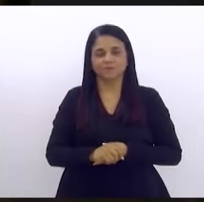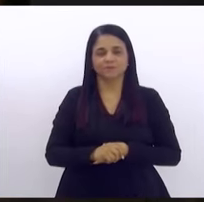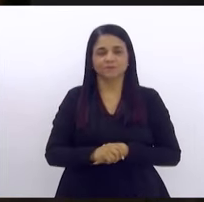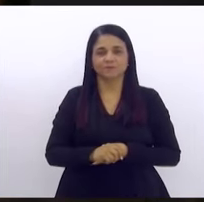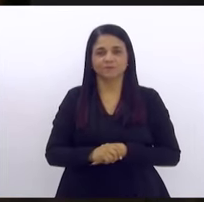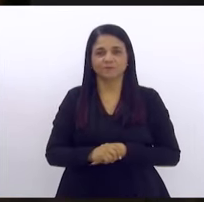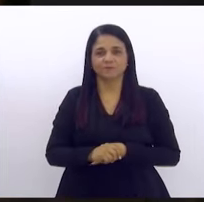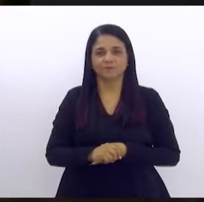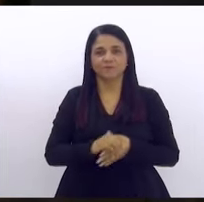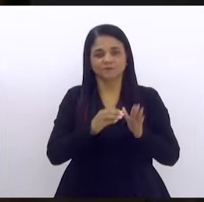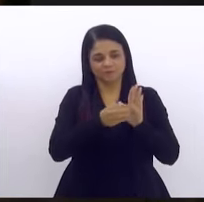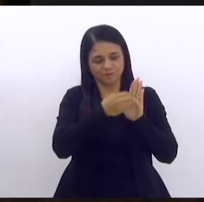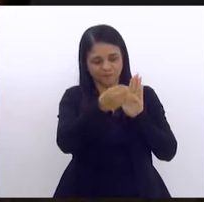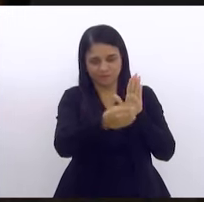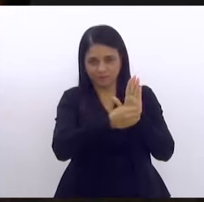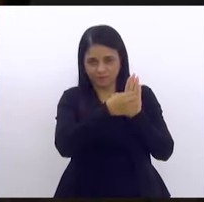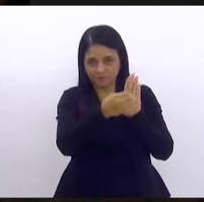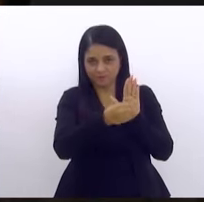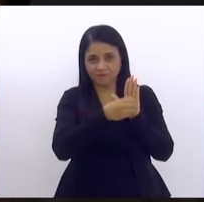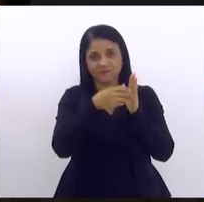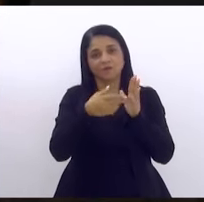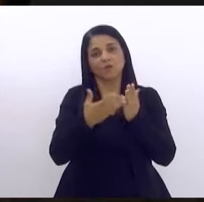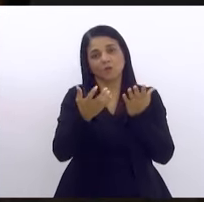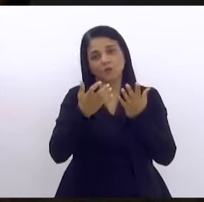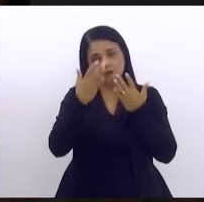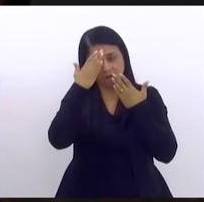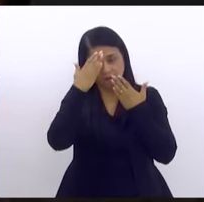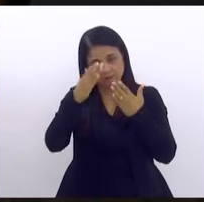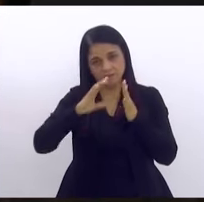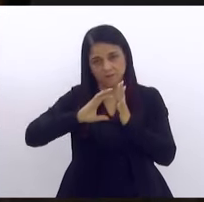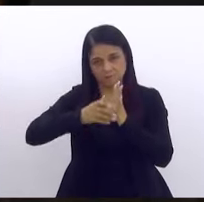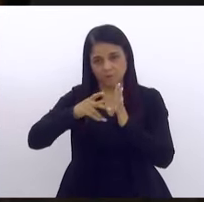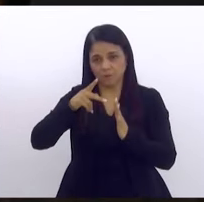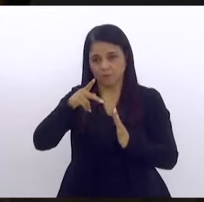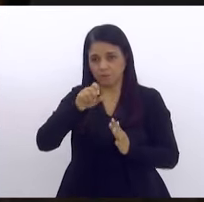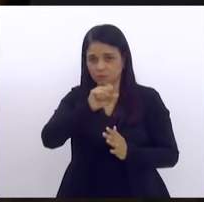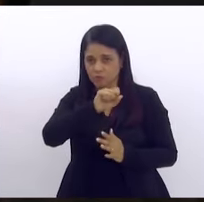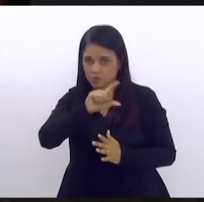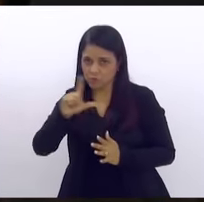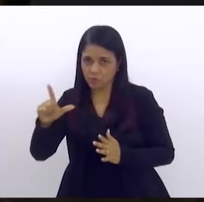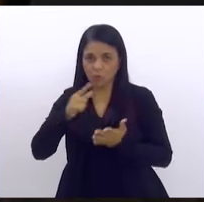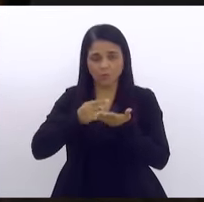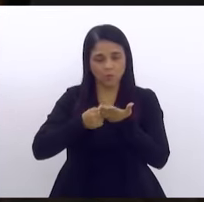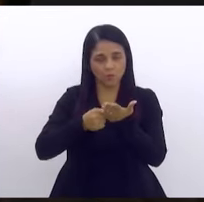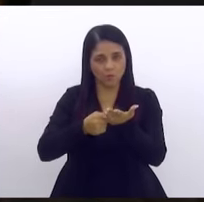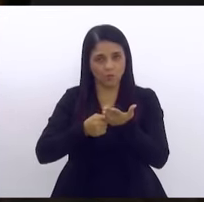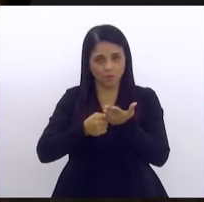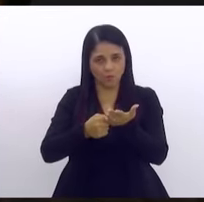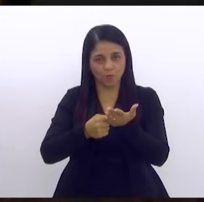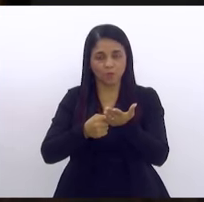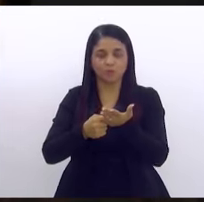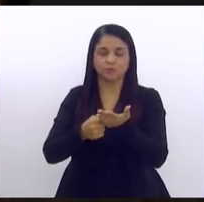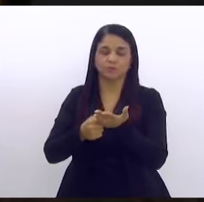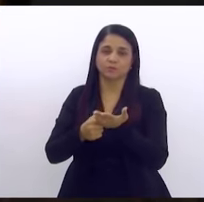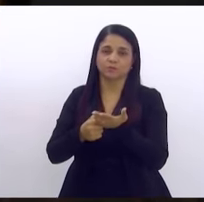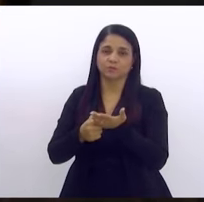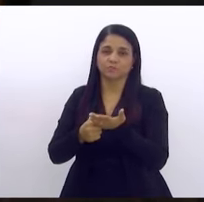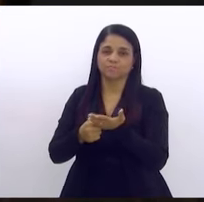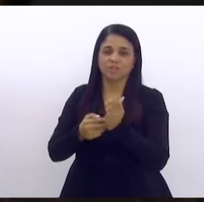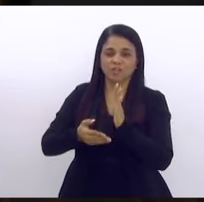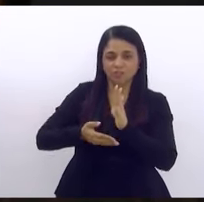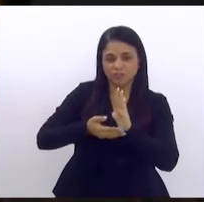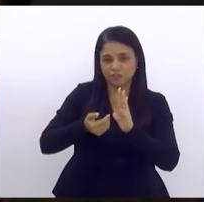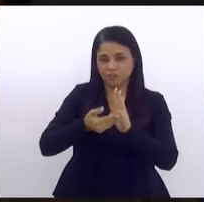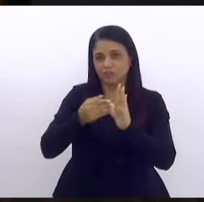a emissão dos pareceres, gostaria de agradecer a bancada do PSOL pelo acordo concedido aqui conosco, retirando